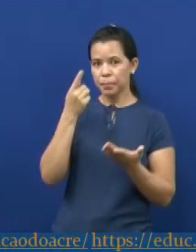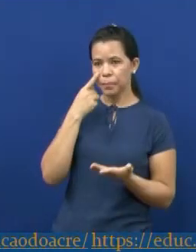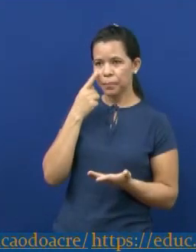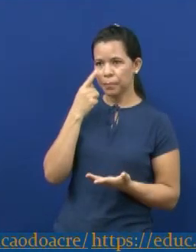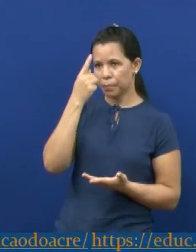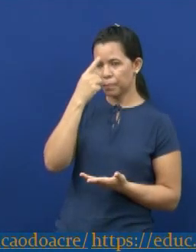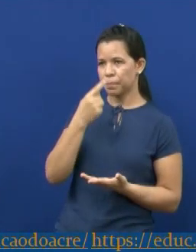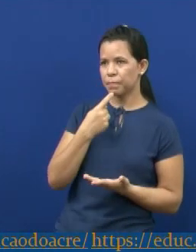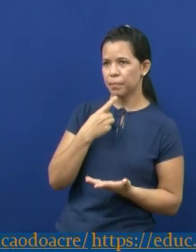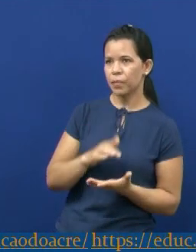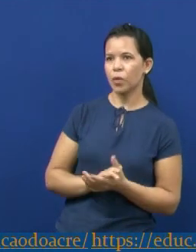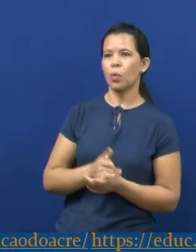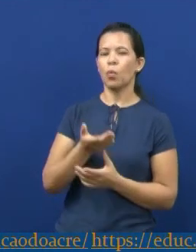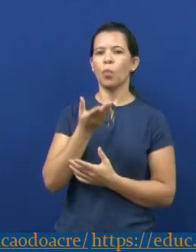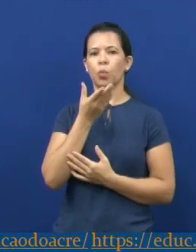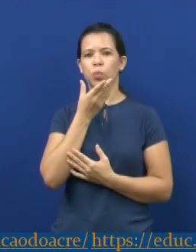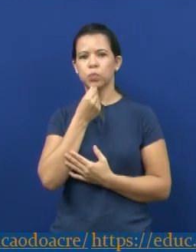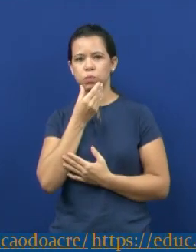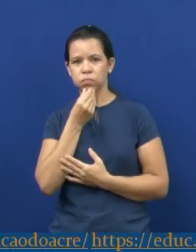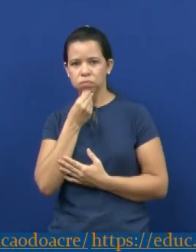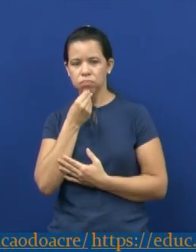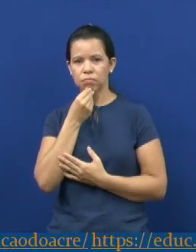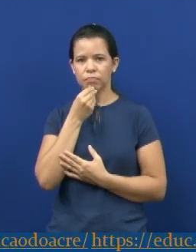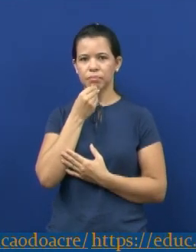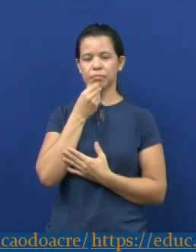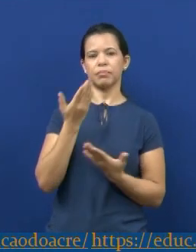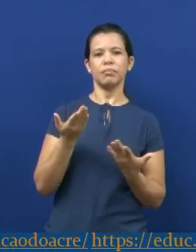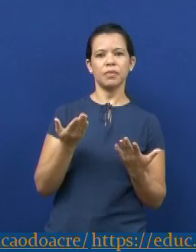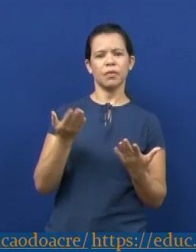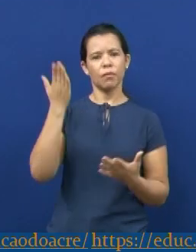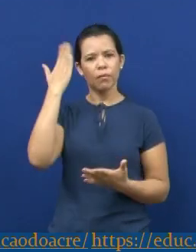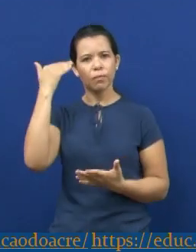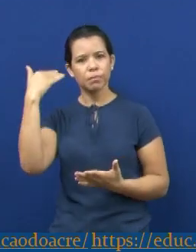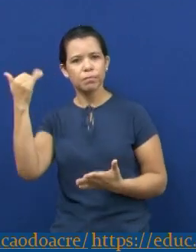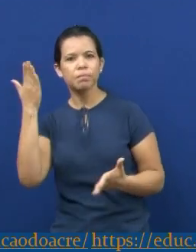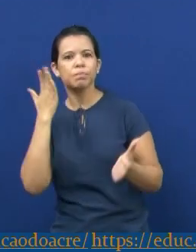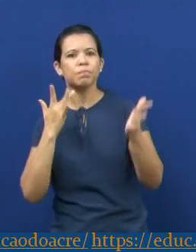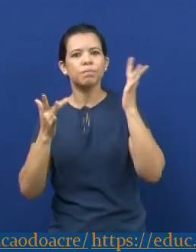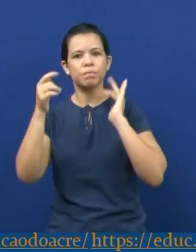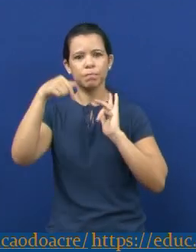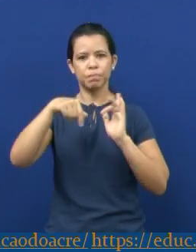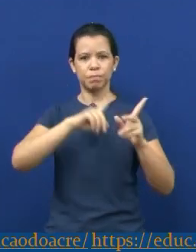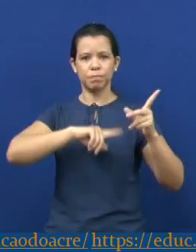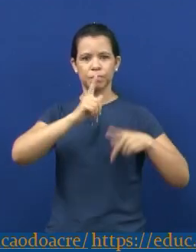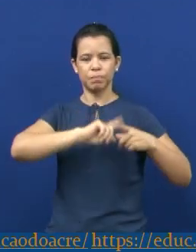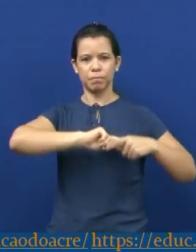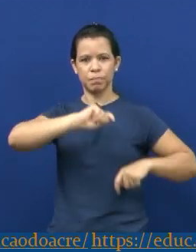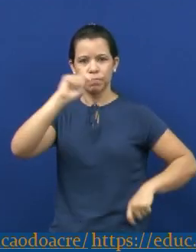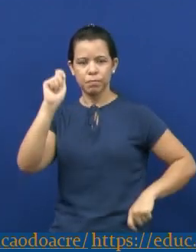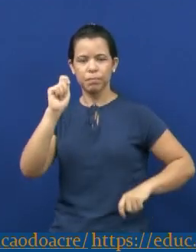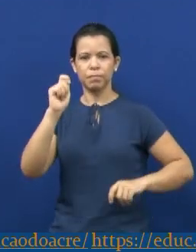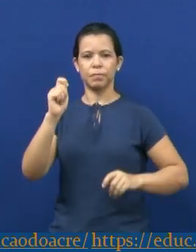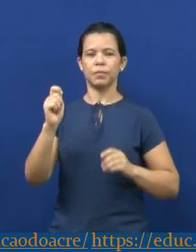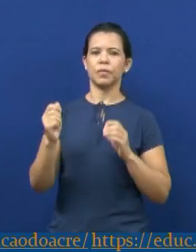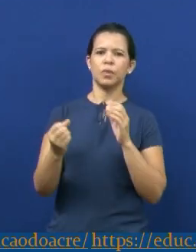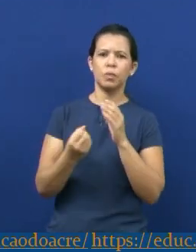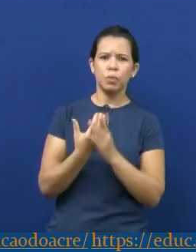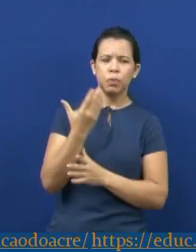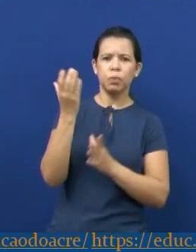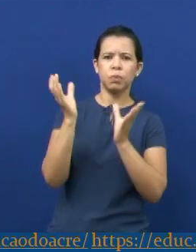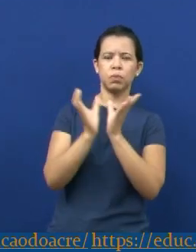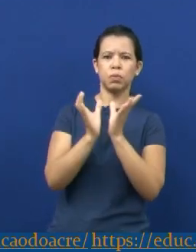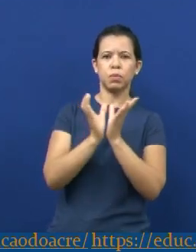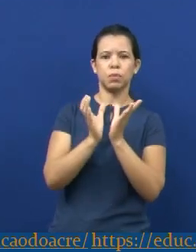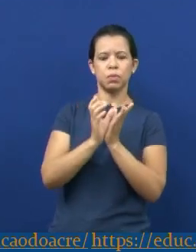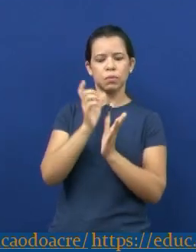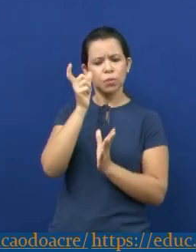conferir um cara do teatro aqui no acre muito famoso e que criou o grupo de olho na coisa que